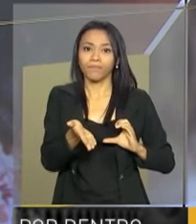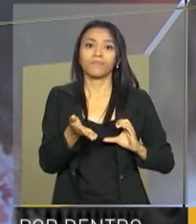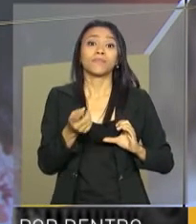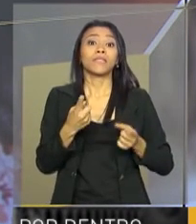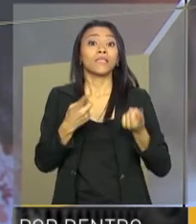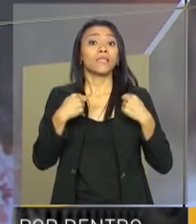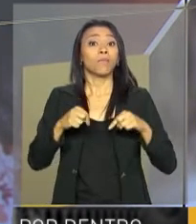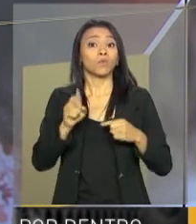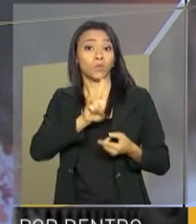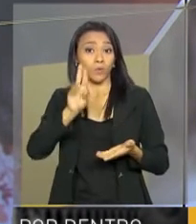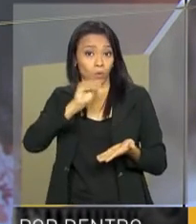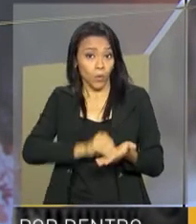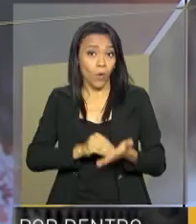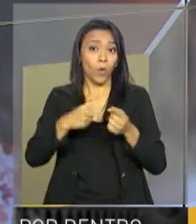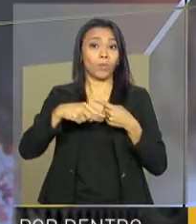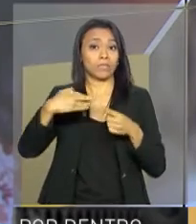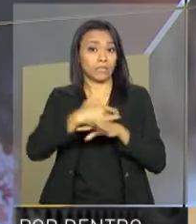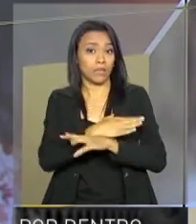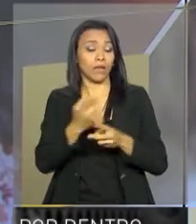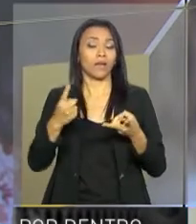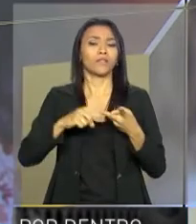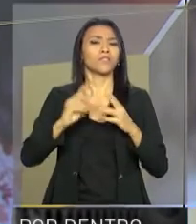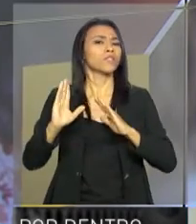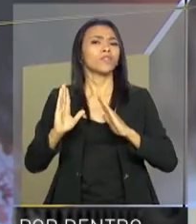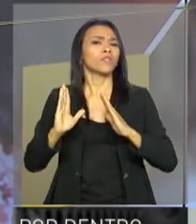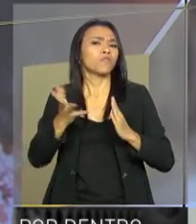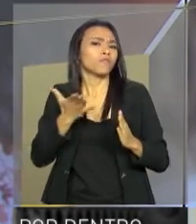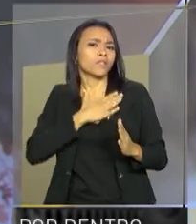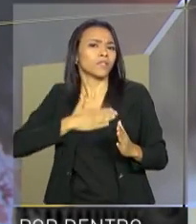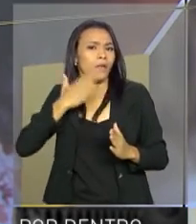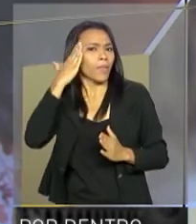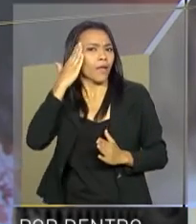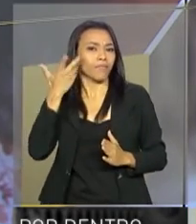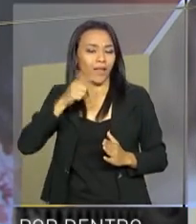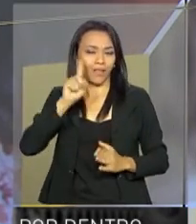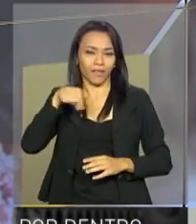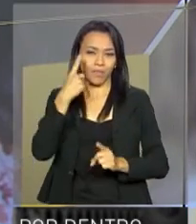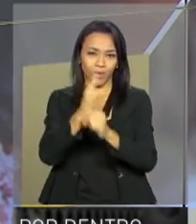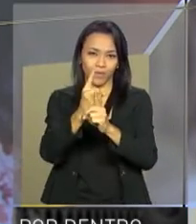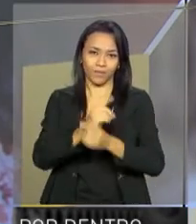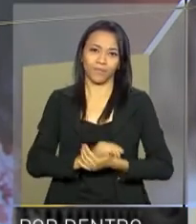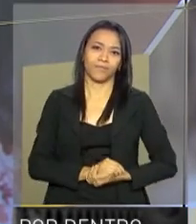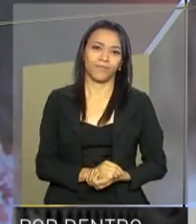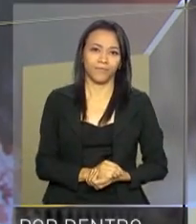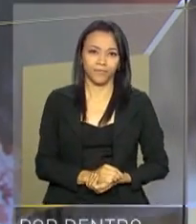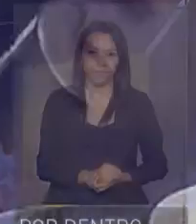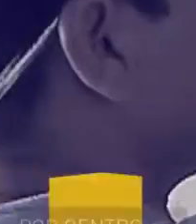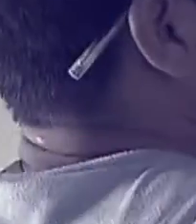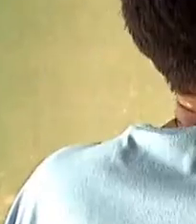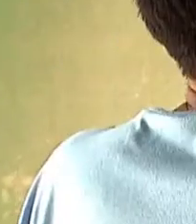pordentrodogoverno@presidencia.gov.br. Informe seu nome, sua cidade e o que você gostaria de saber. Até a próxima!